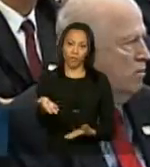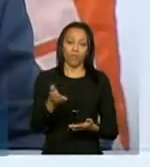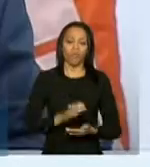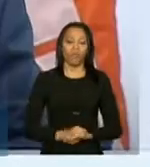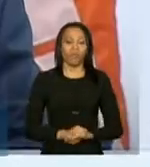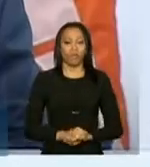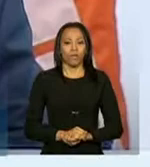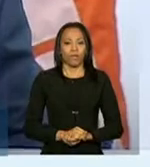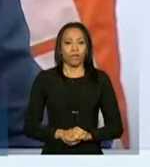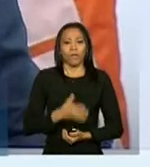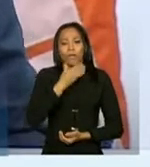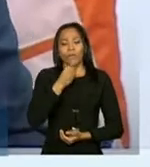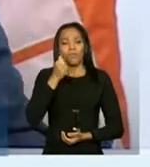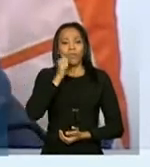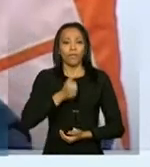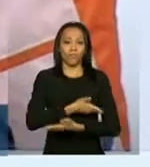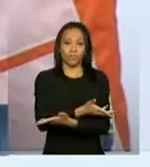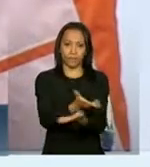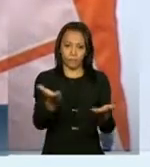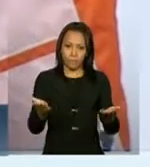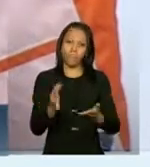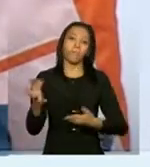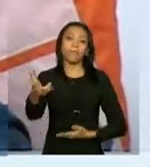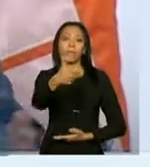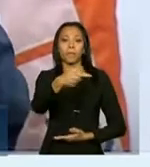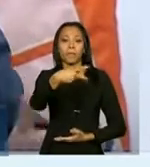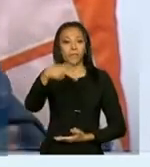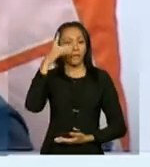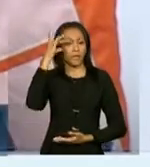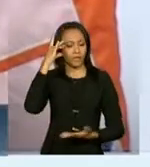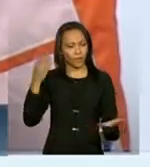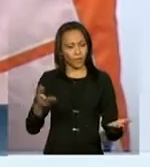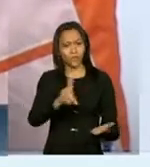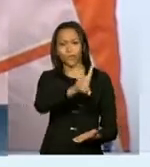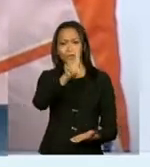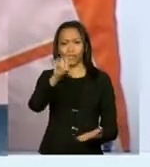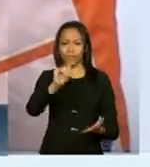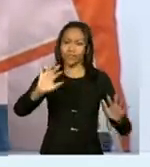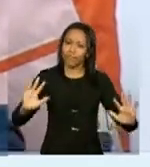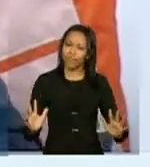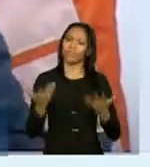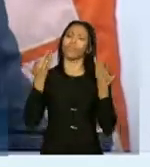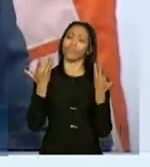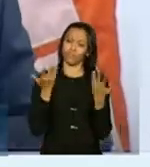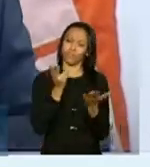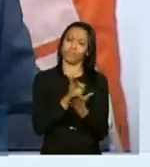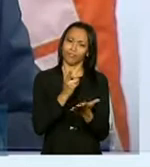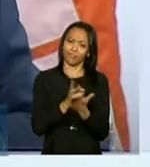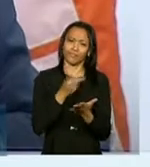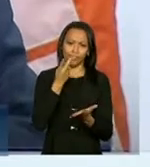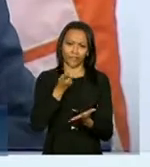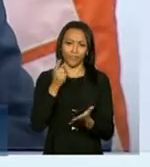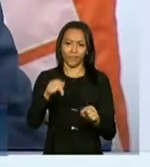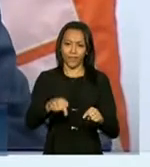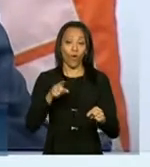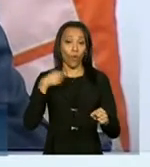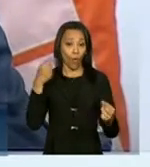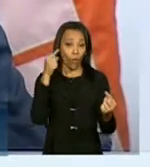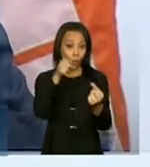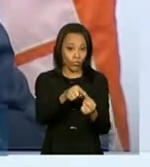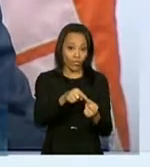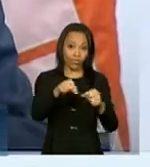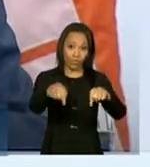Minhas senhoras, meus senhores, excelentíssima senhora presidenta, é um momento de festa, naturalmente, como aqui foi dito. Este é o nosso grande